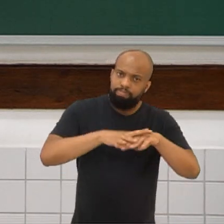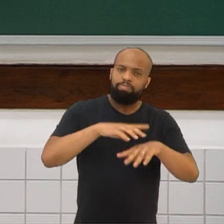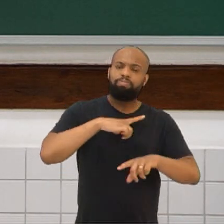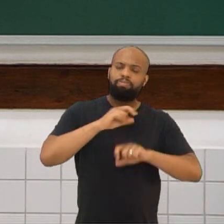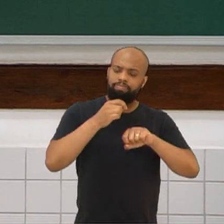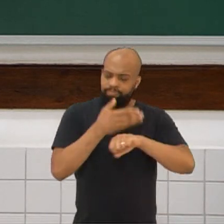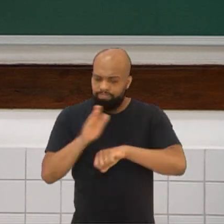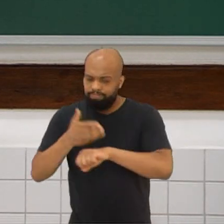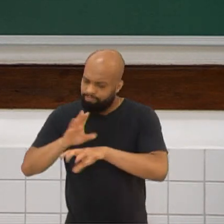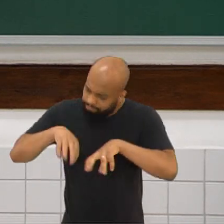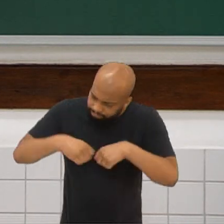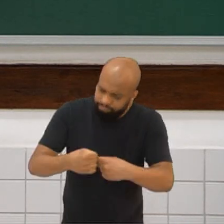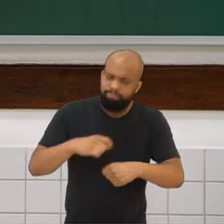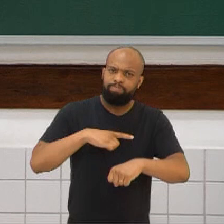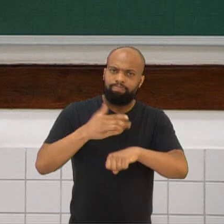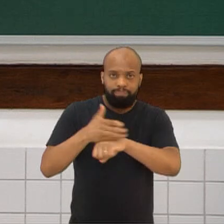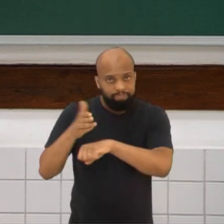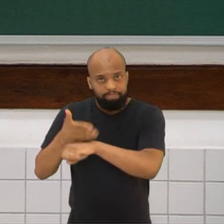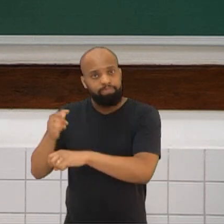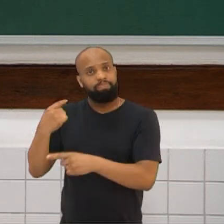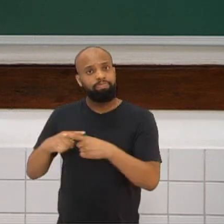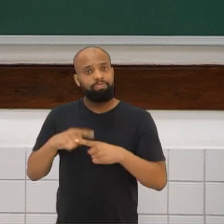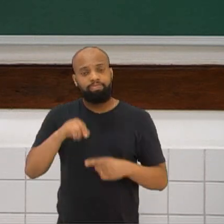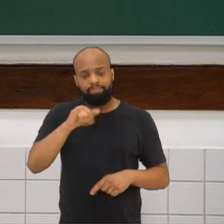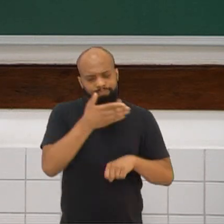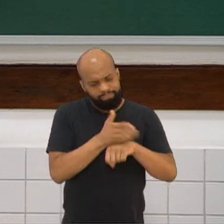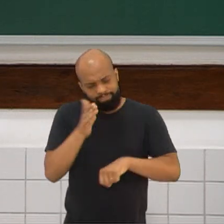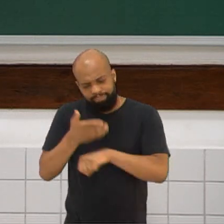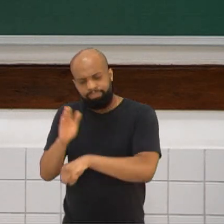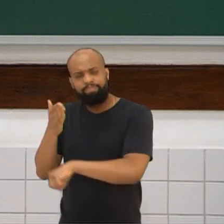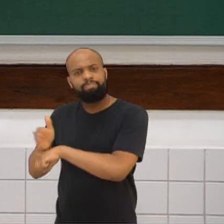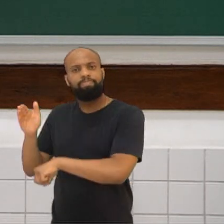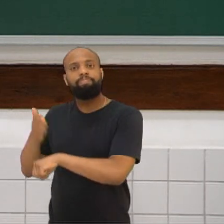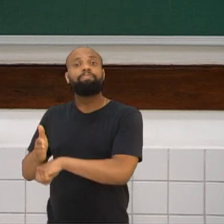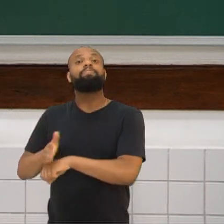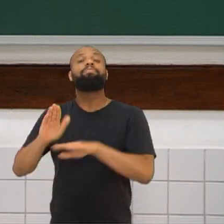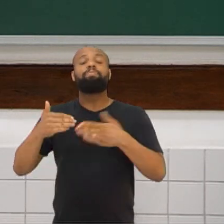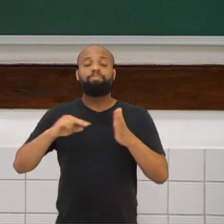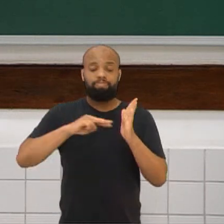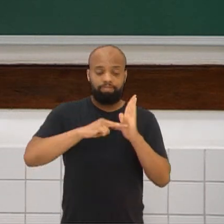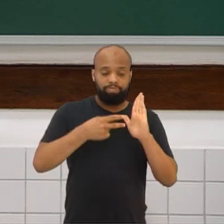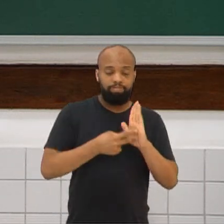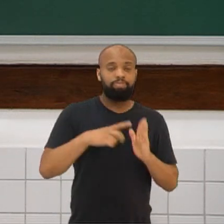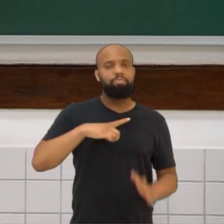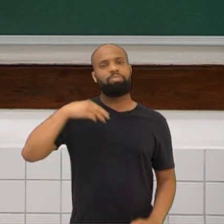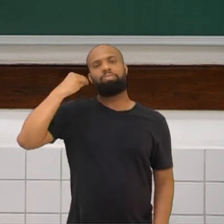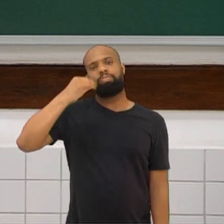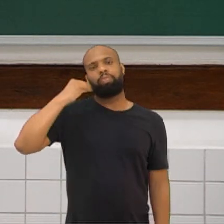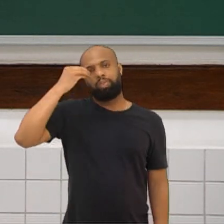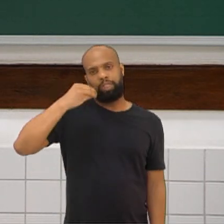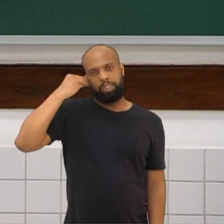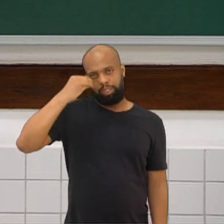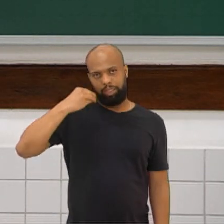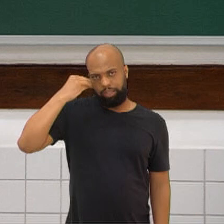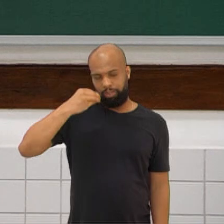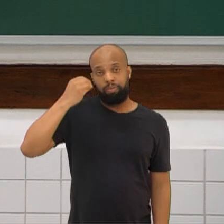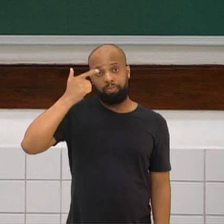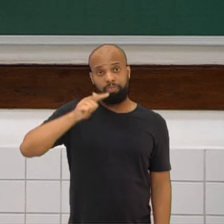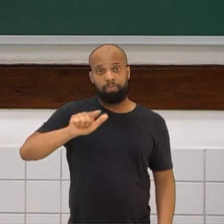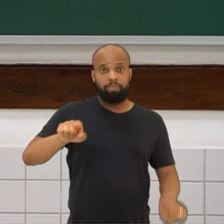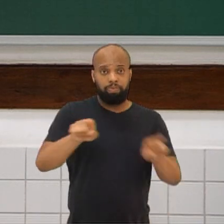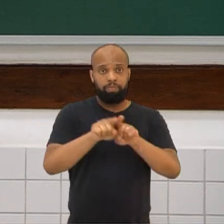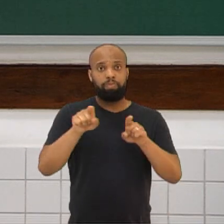bastante exercício. Porque a prática, quanto mais exercício eu resolvo, mais experiência eu vou tendo, e eu